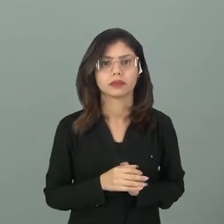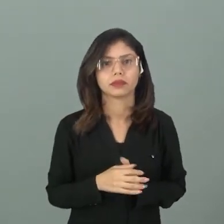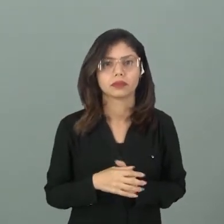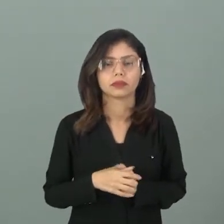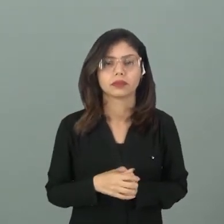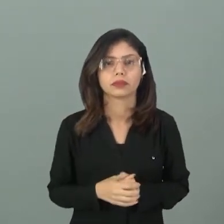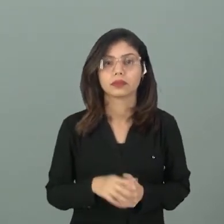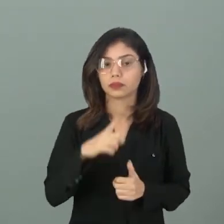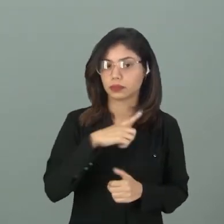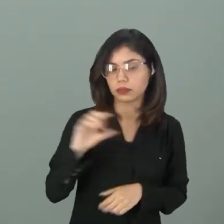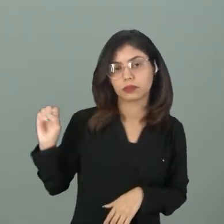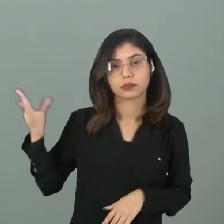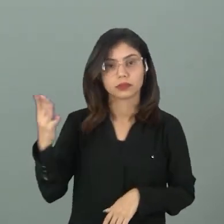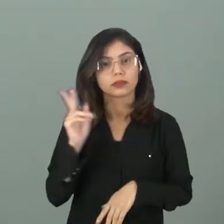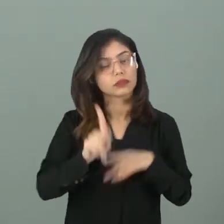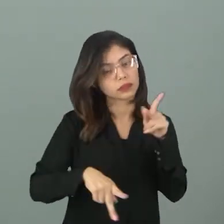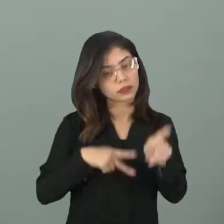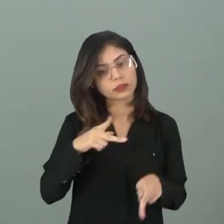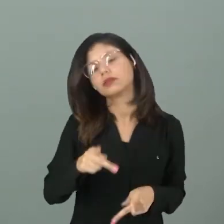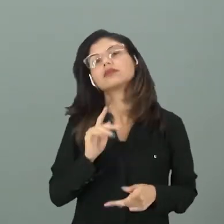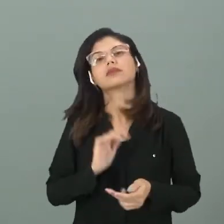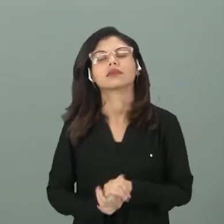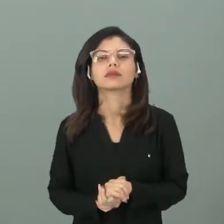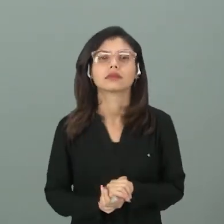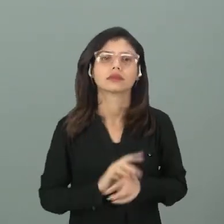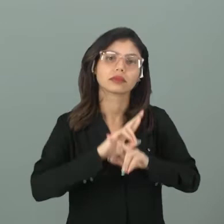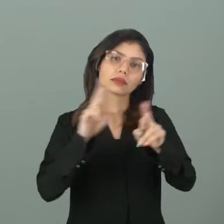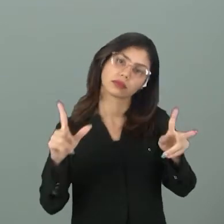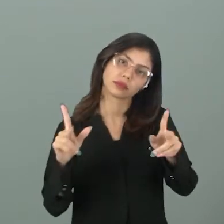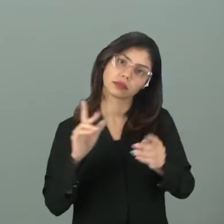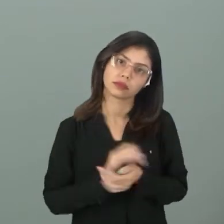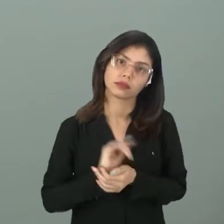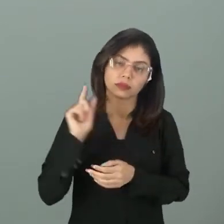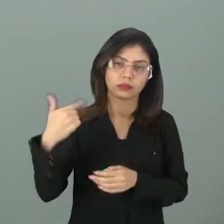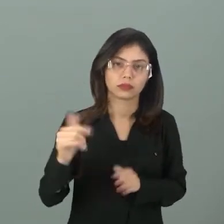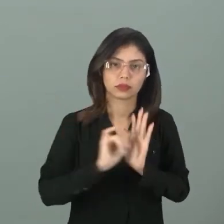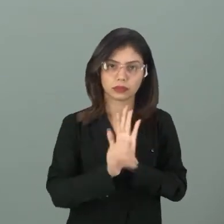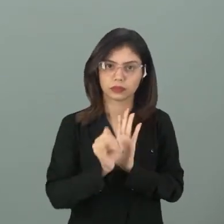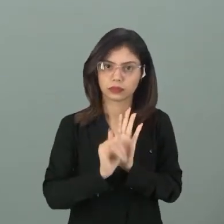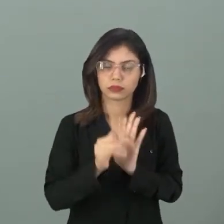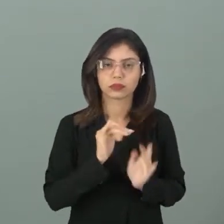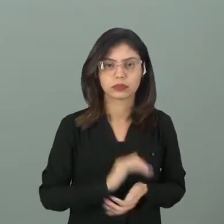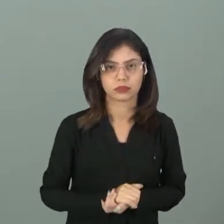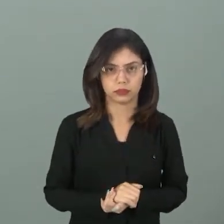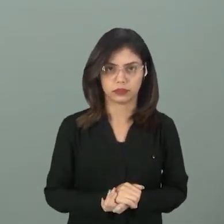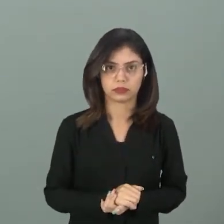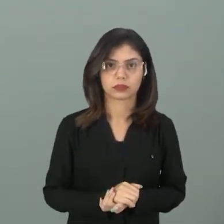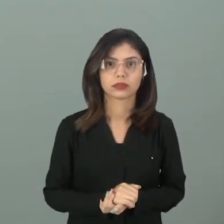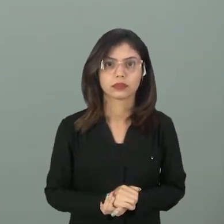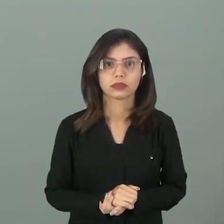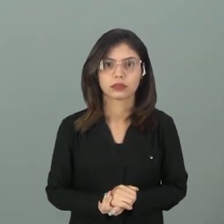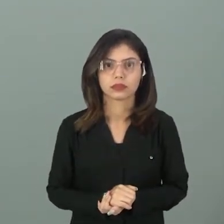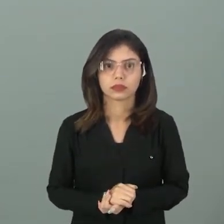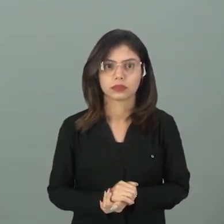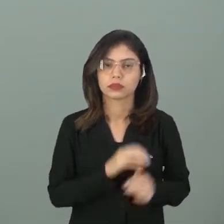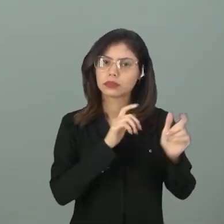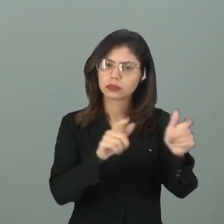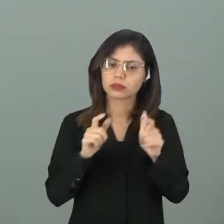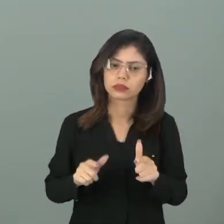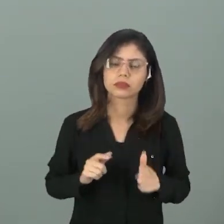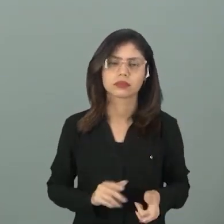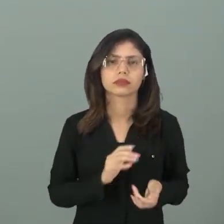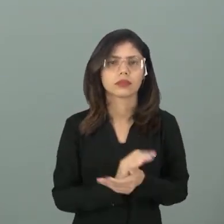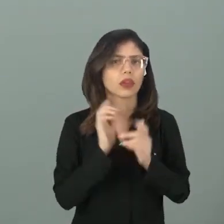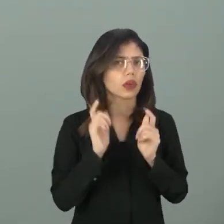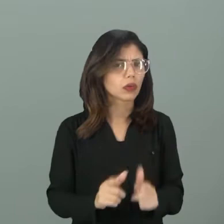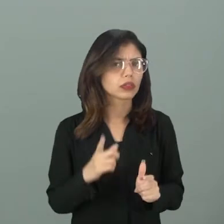isso acontece no conto popular, mas é diferente dos outros contos, como eu falei. espaço se refere ao lugar